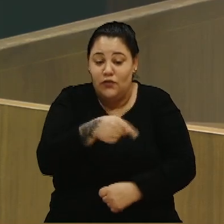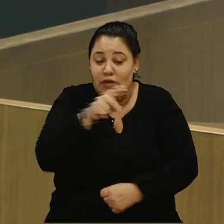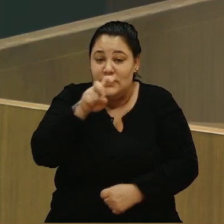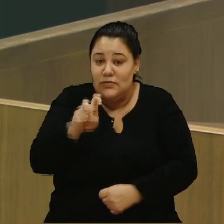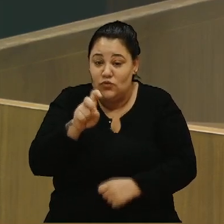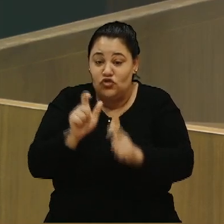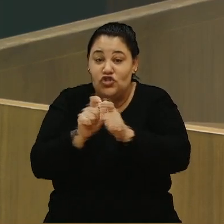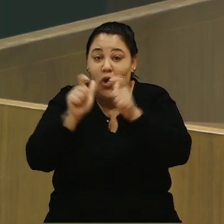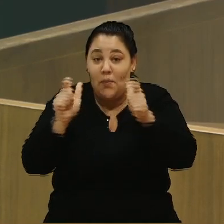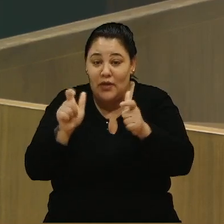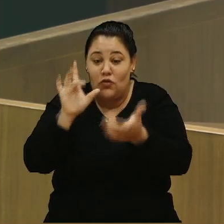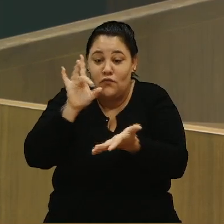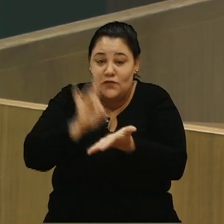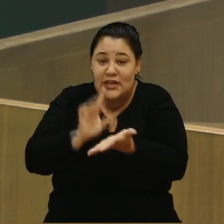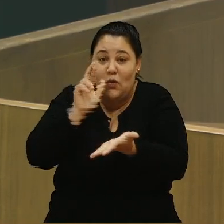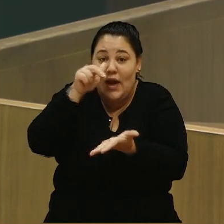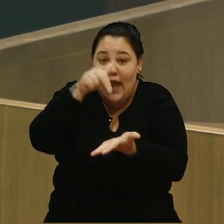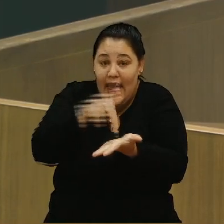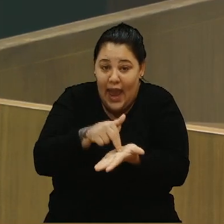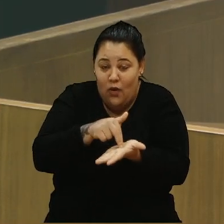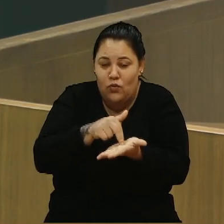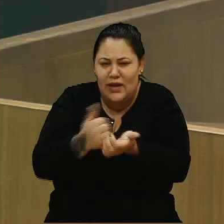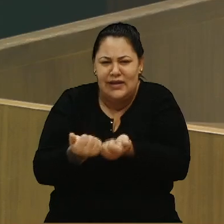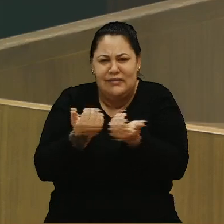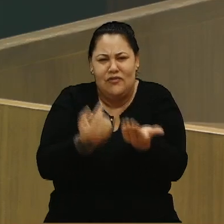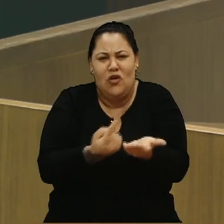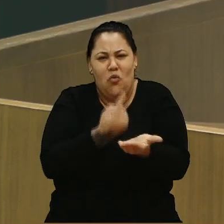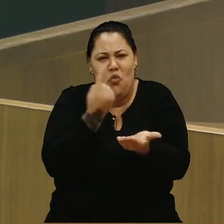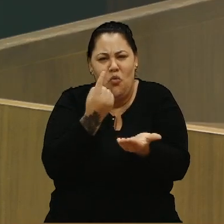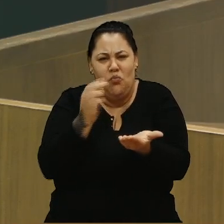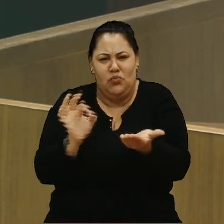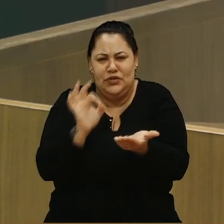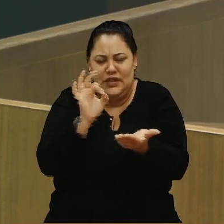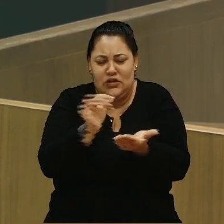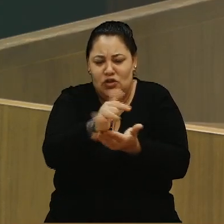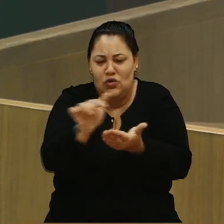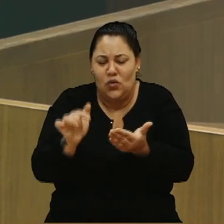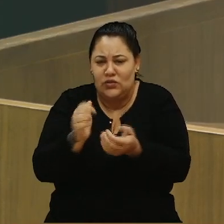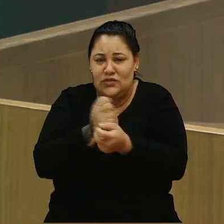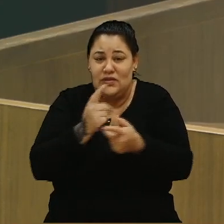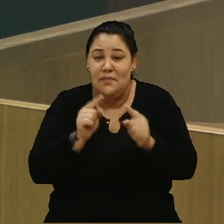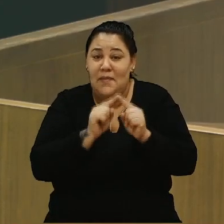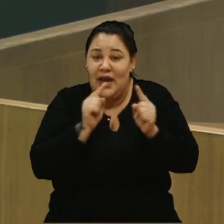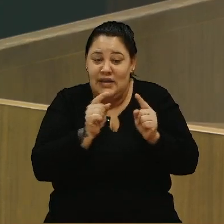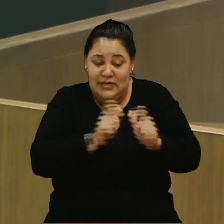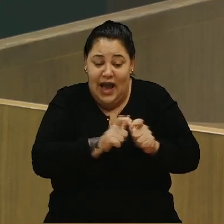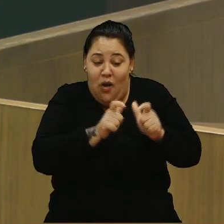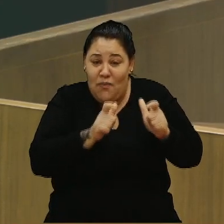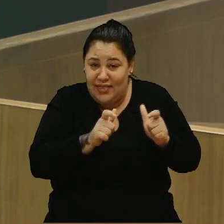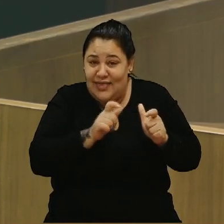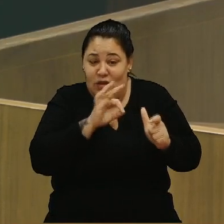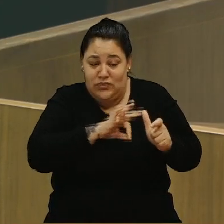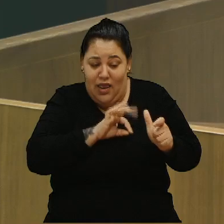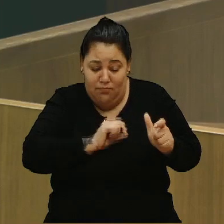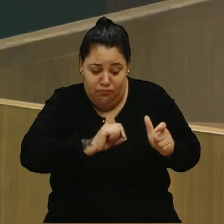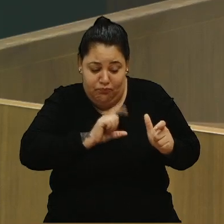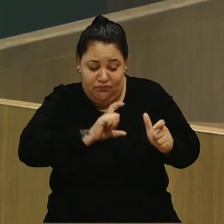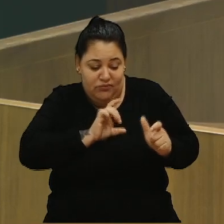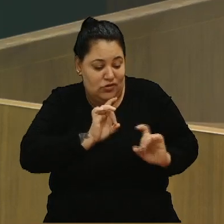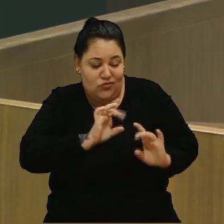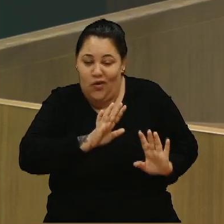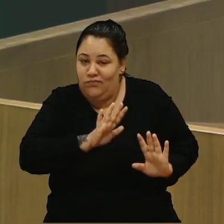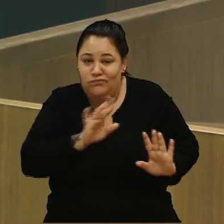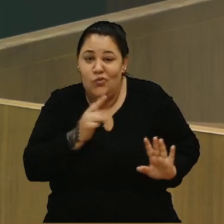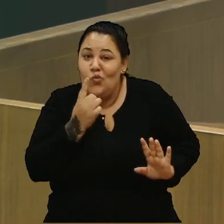aumento real ao prefeito. Ele ofereceu 1%, entre outras coisas, mas de aumento de salário é só isso mesmo. Também tem um aumento